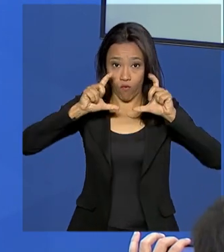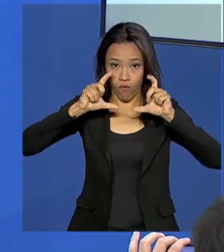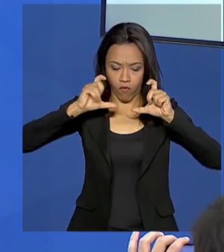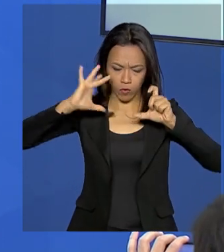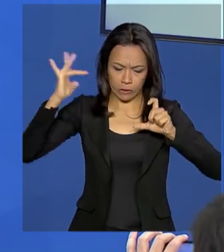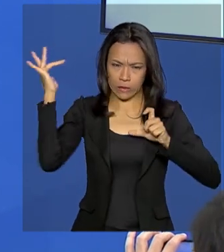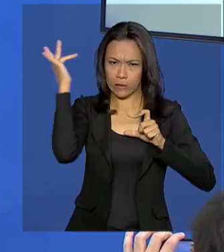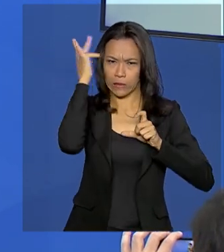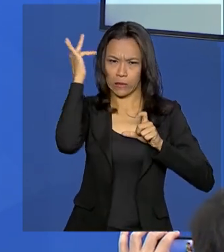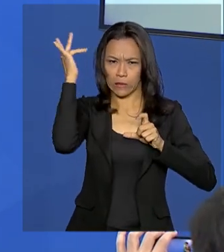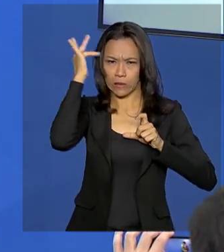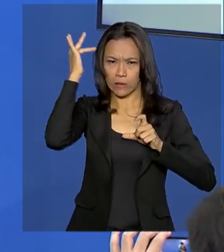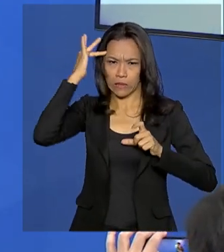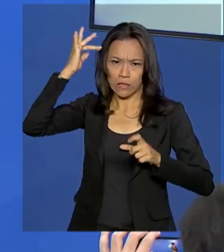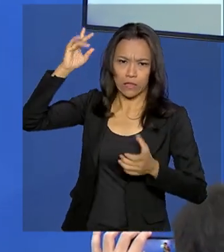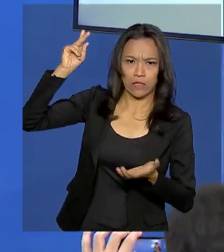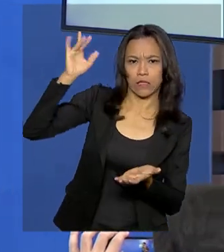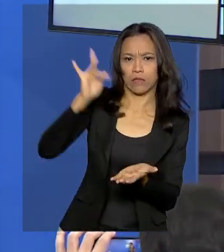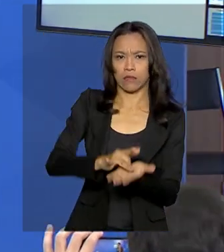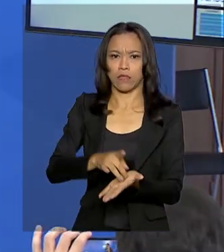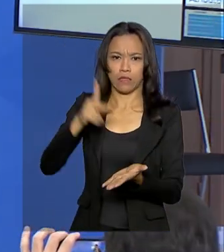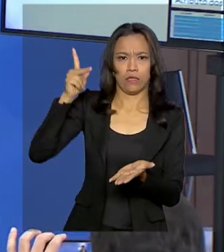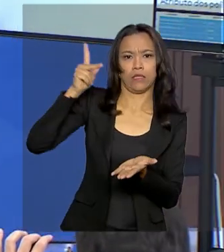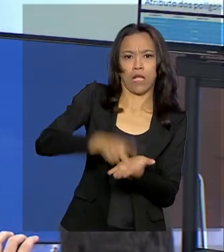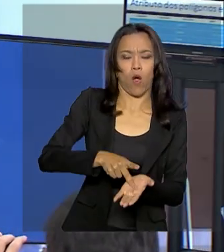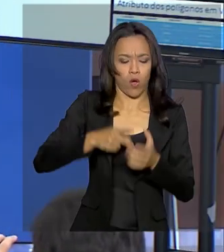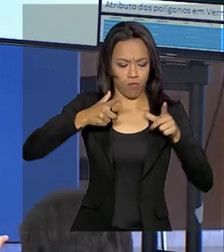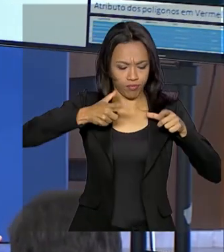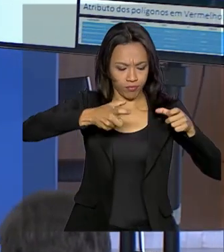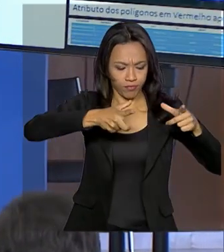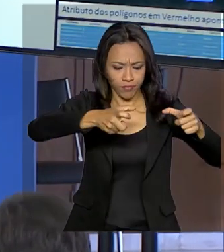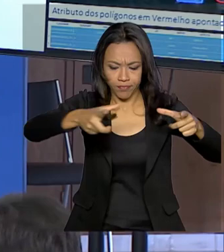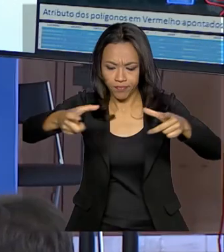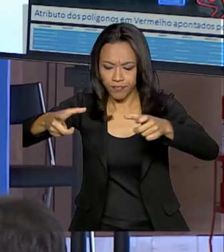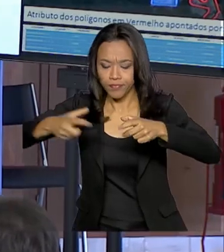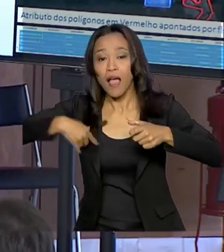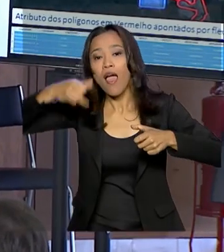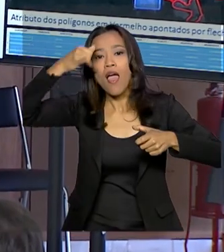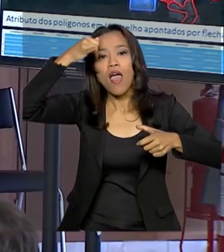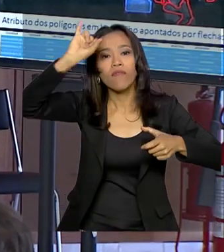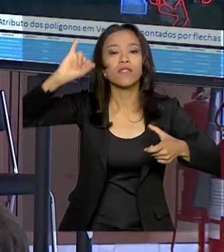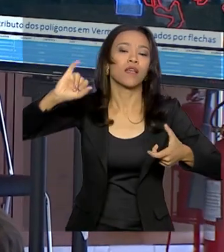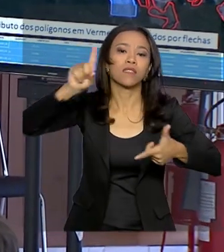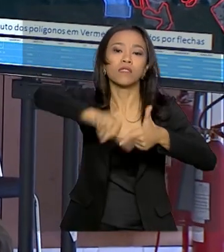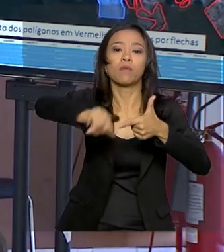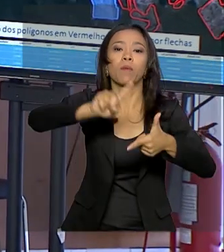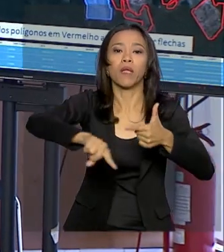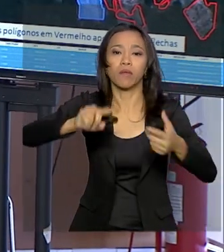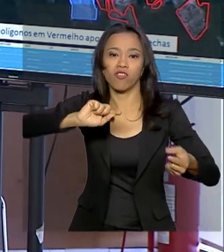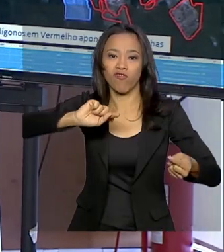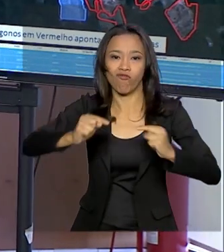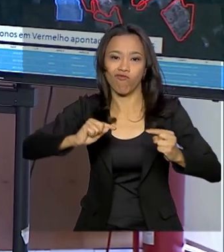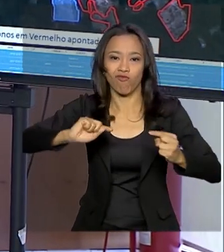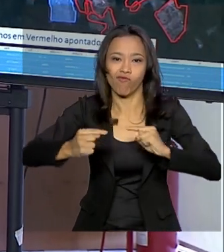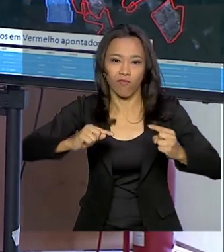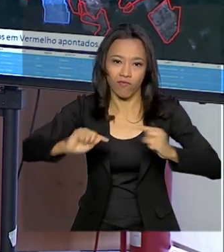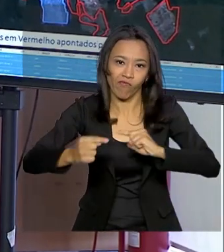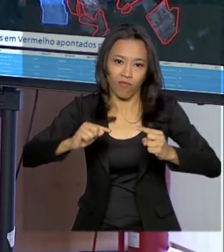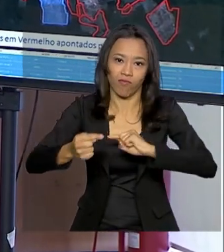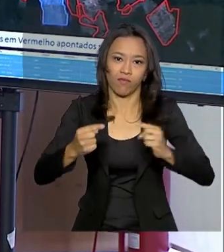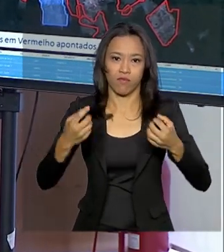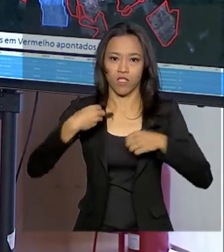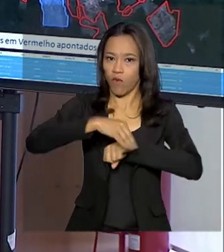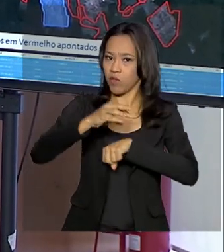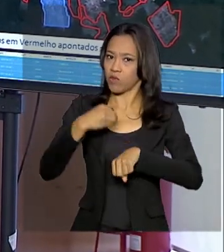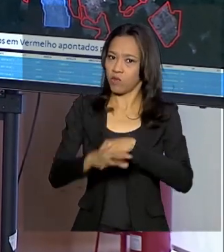realmente em tempo diário, para evitar esses problemas de lapso temporal que nós vimos aqui e que trazem distorções